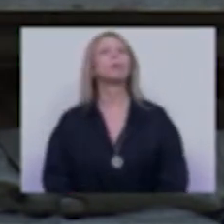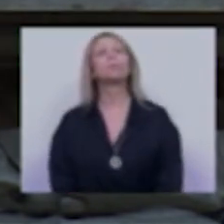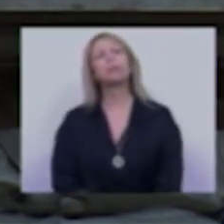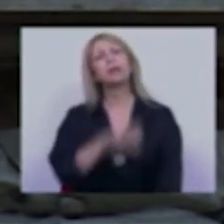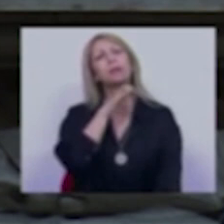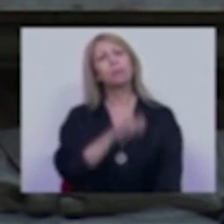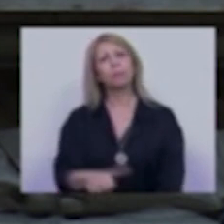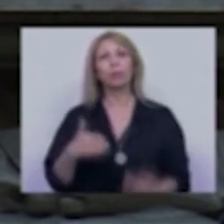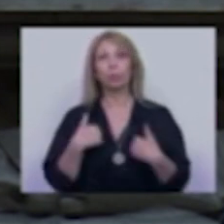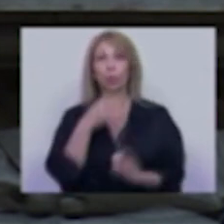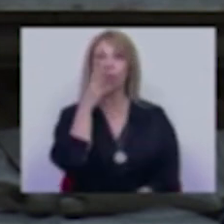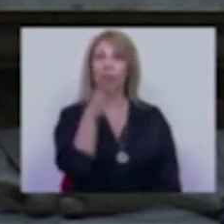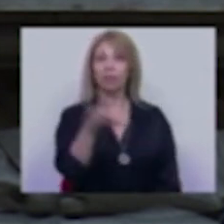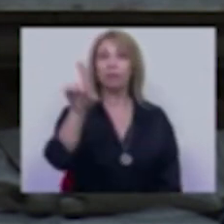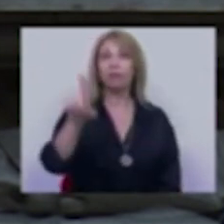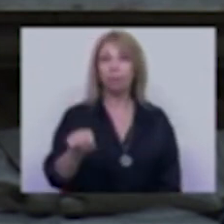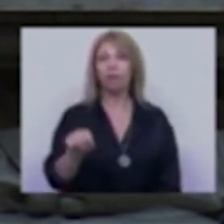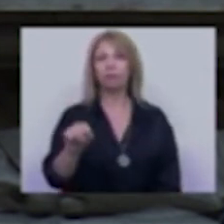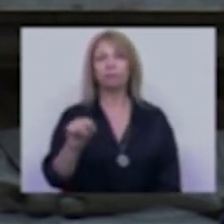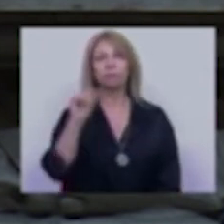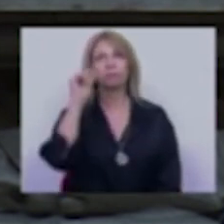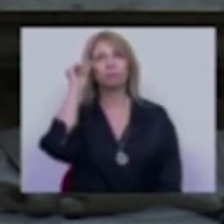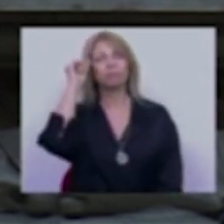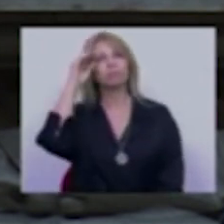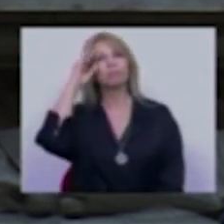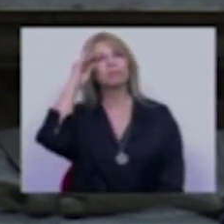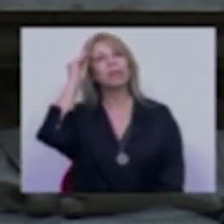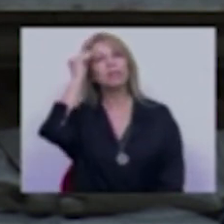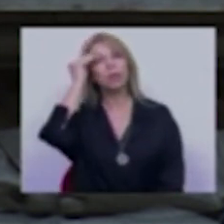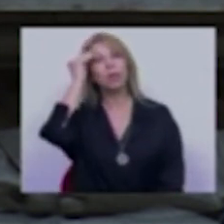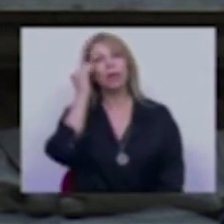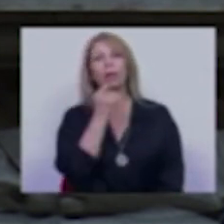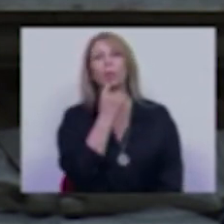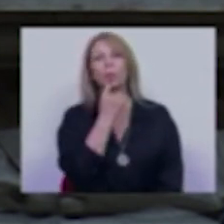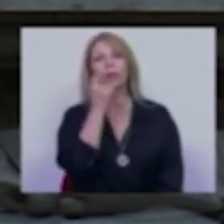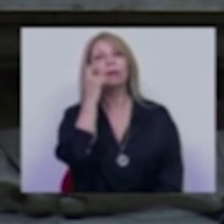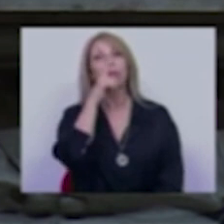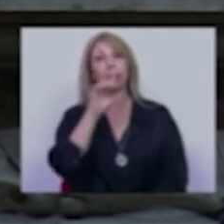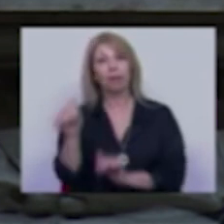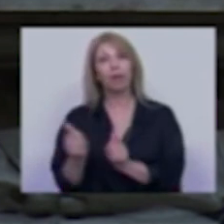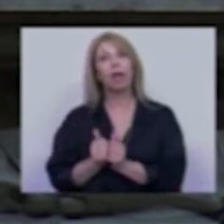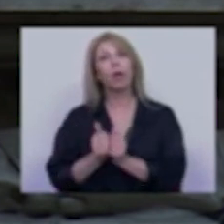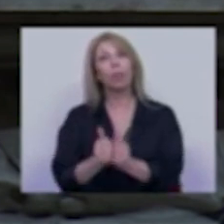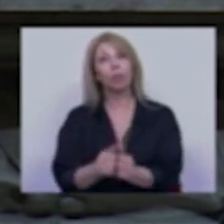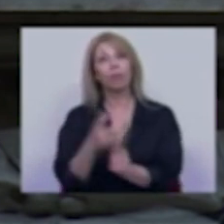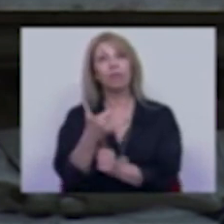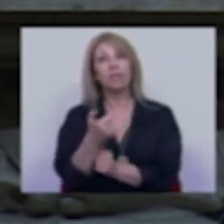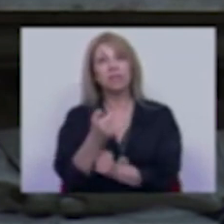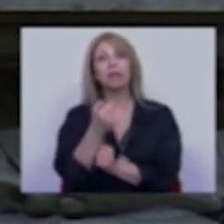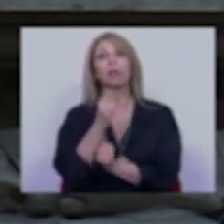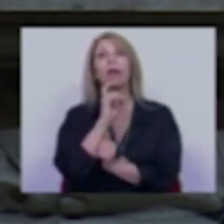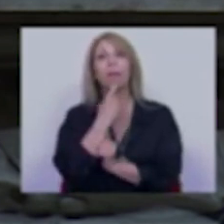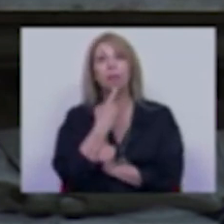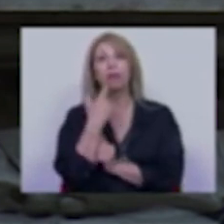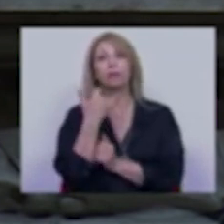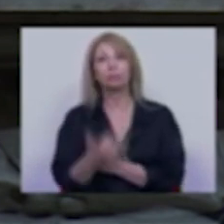aqui evoque, também com muita saudade, quem nos acompanhou 25 de abril após 25 de abril,